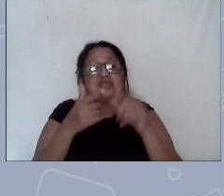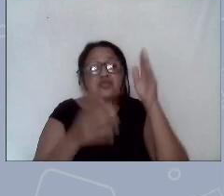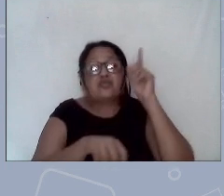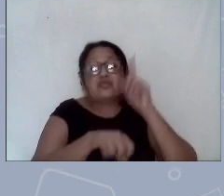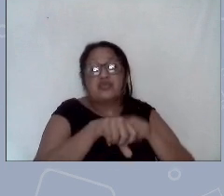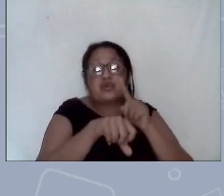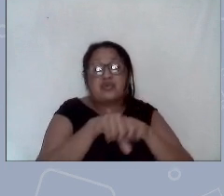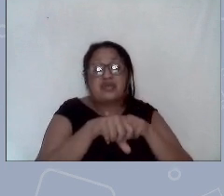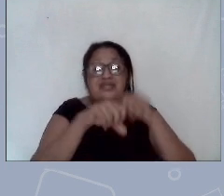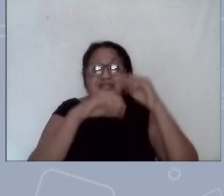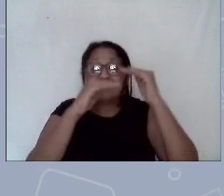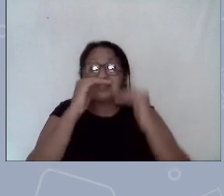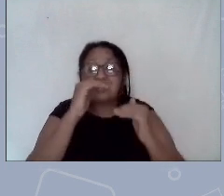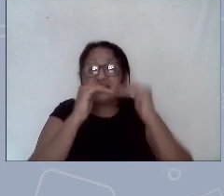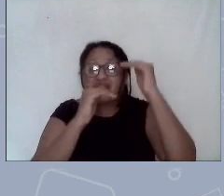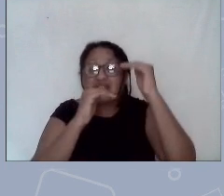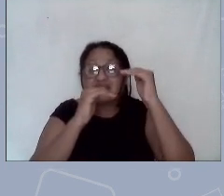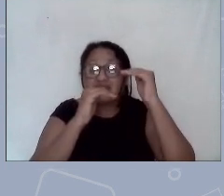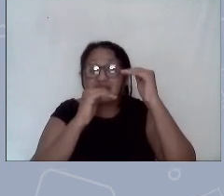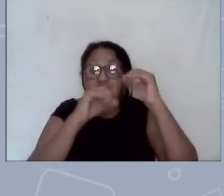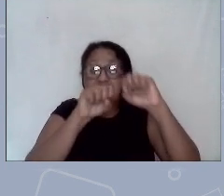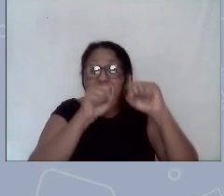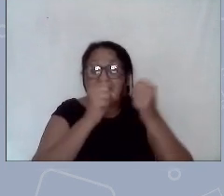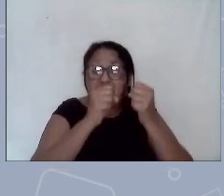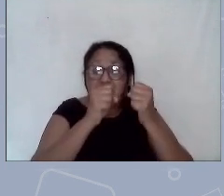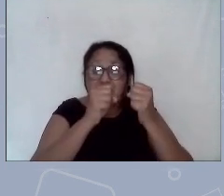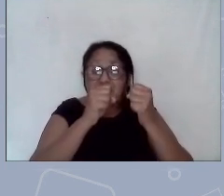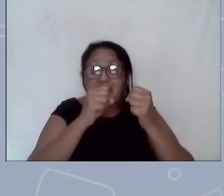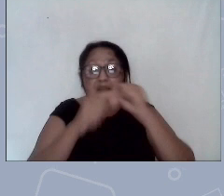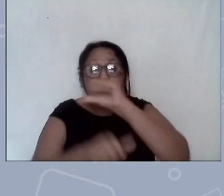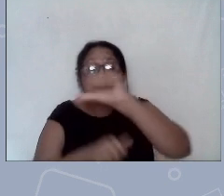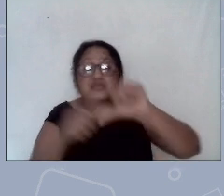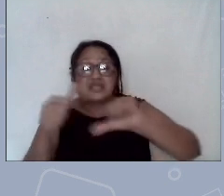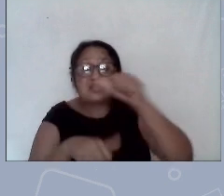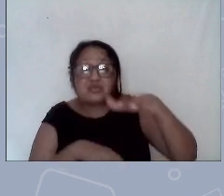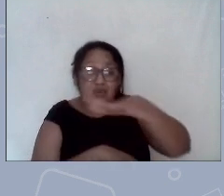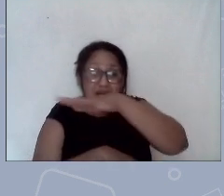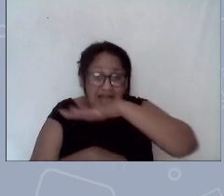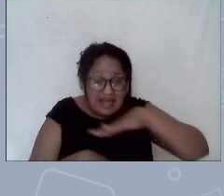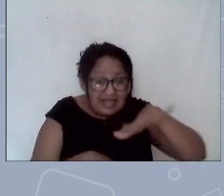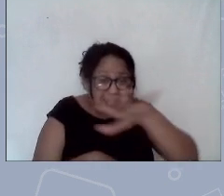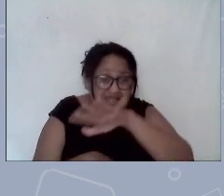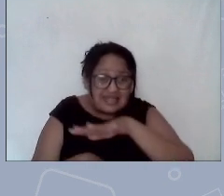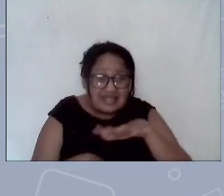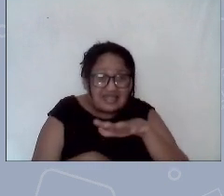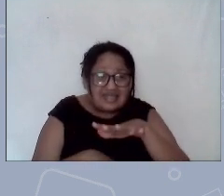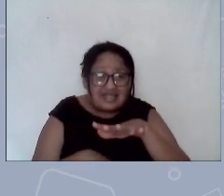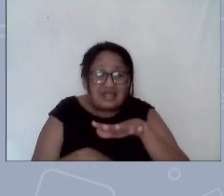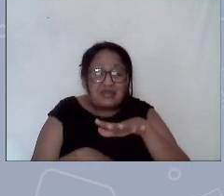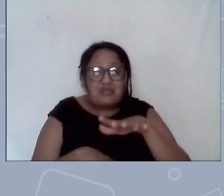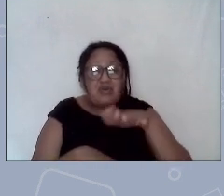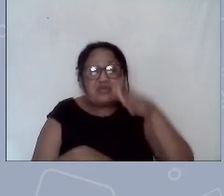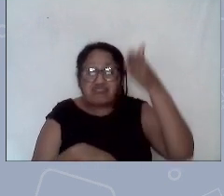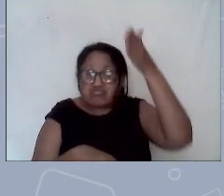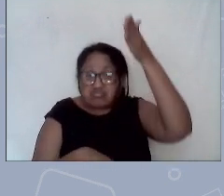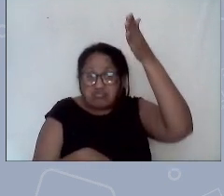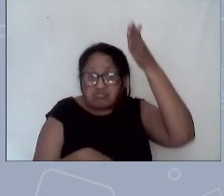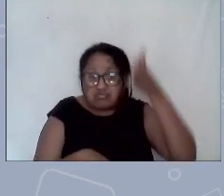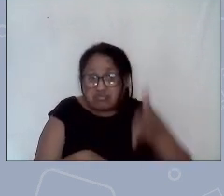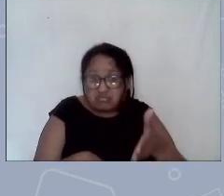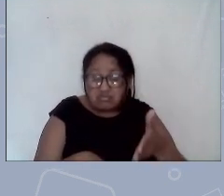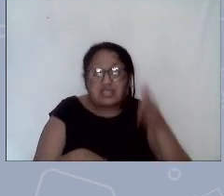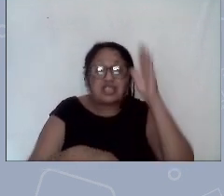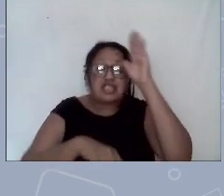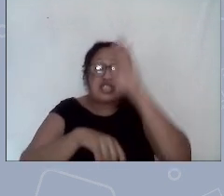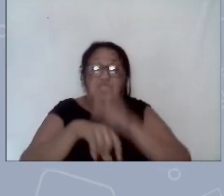quebra de altitude formando uma área basicamente formada por um talude um talus que é